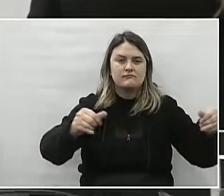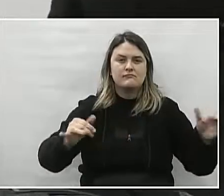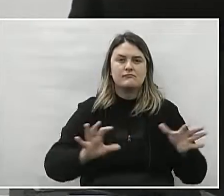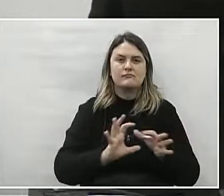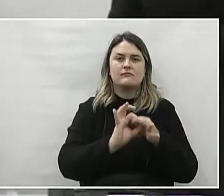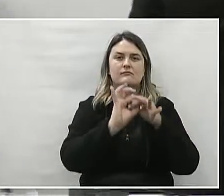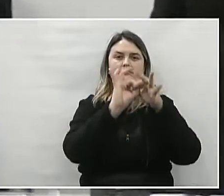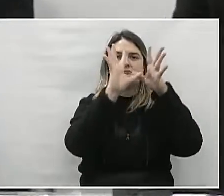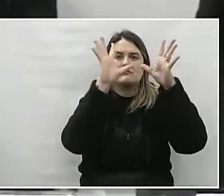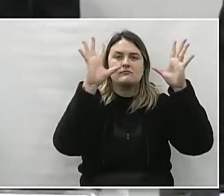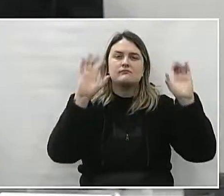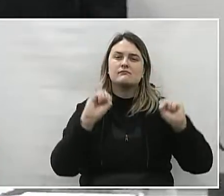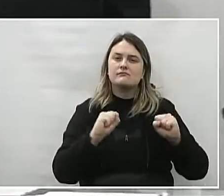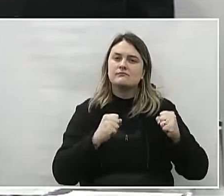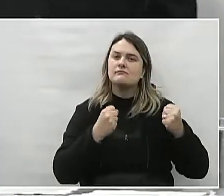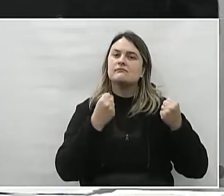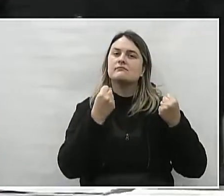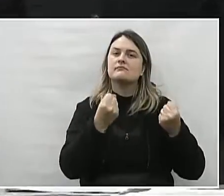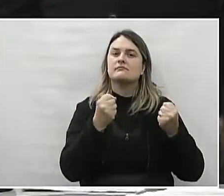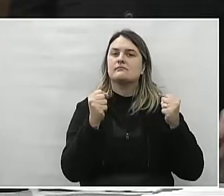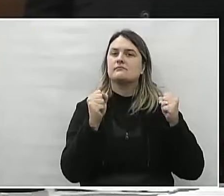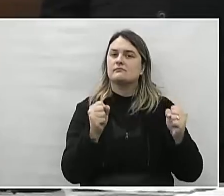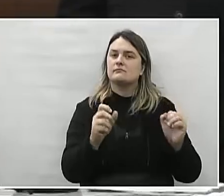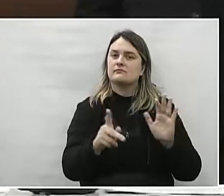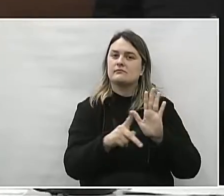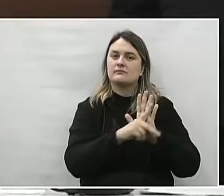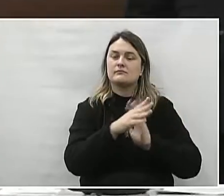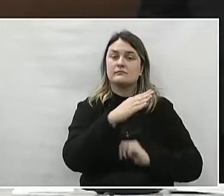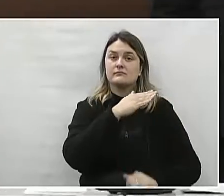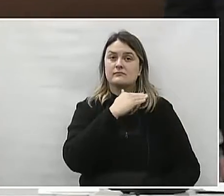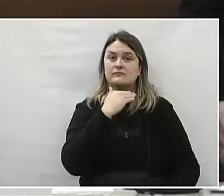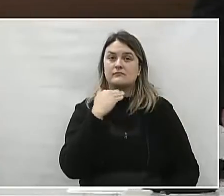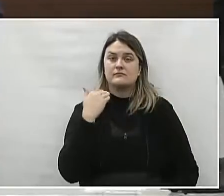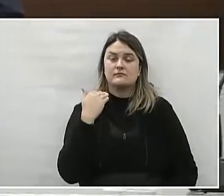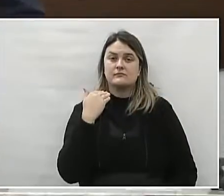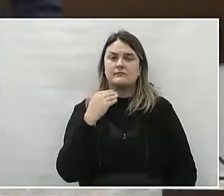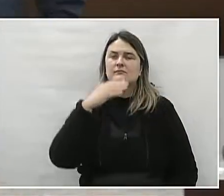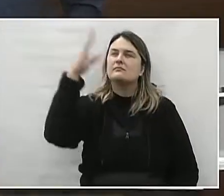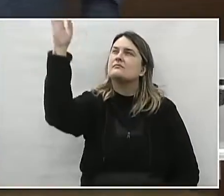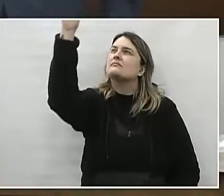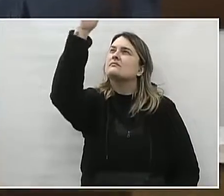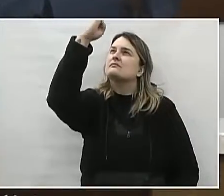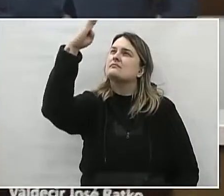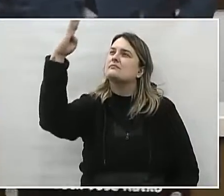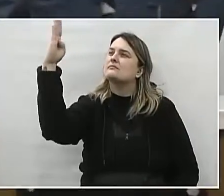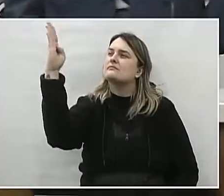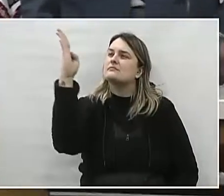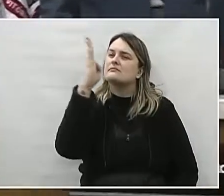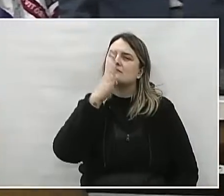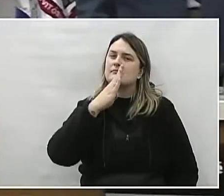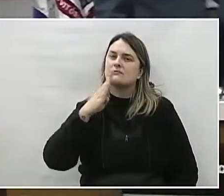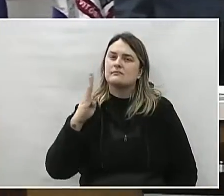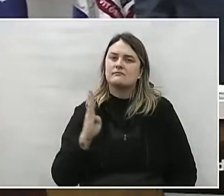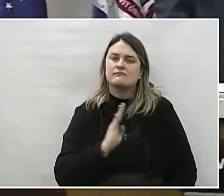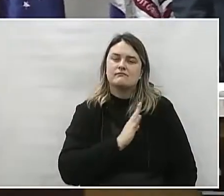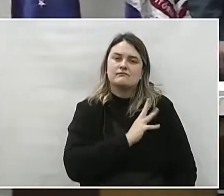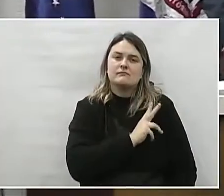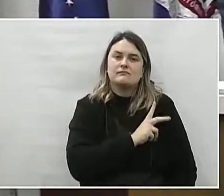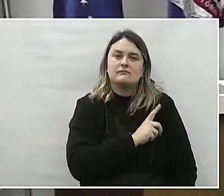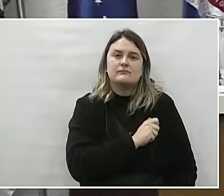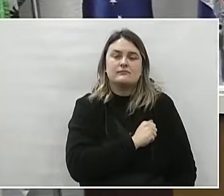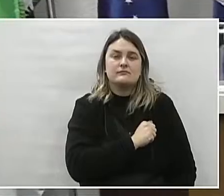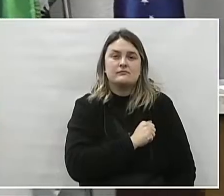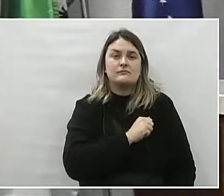senho, ó liberdade, desafio o nosso peito à própria morte. Ó pátria